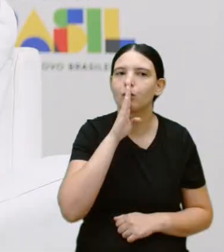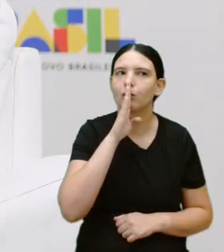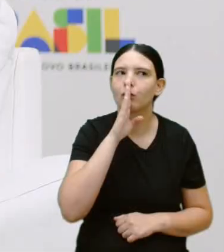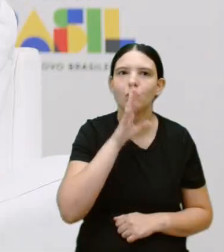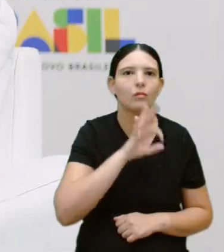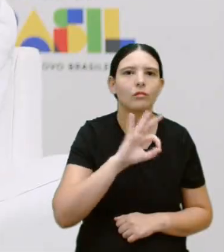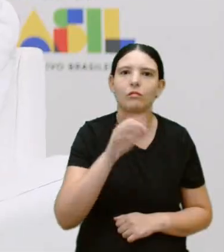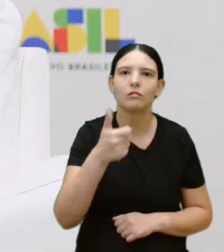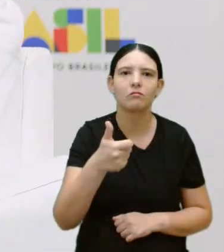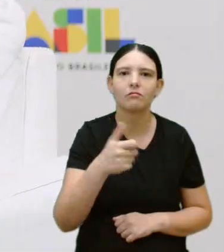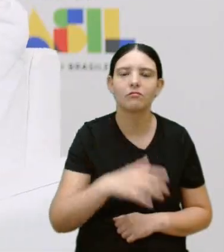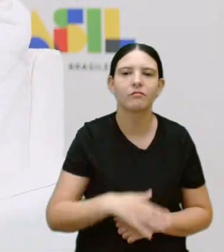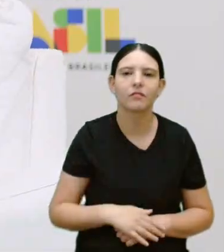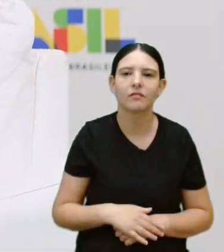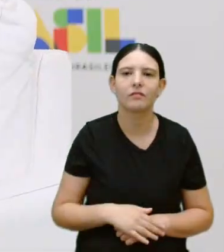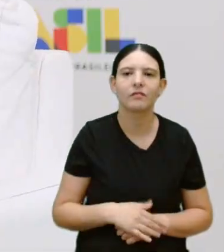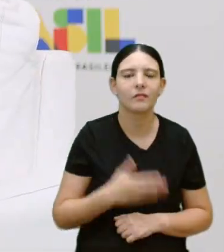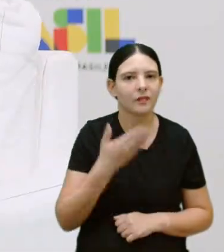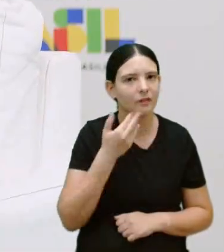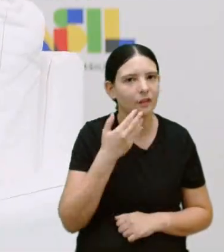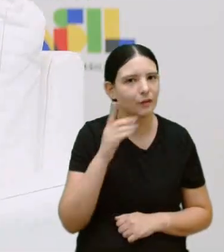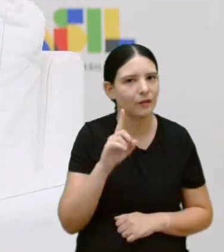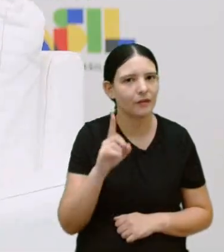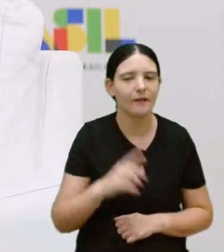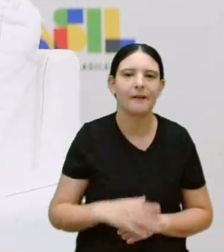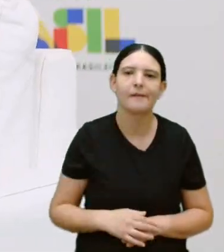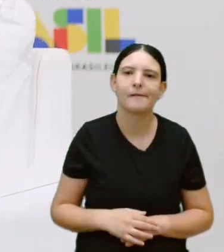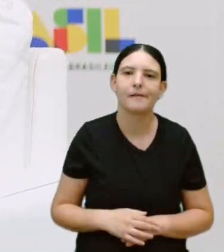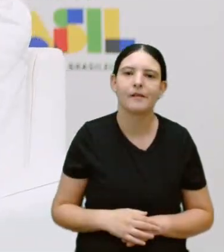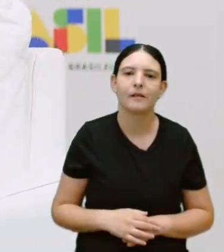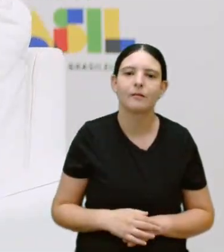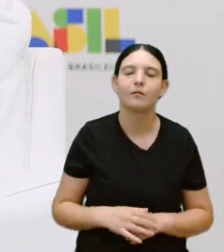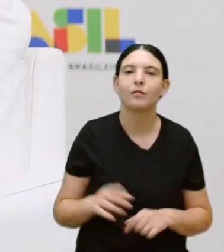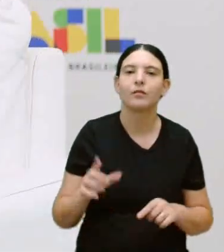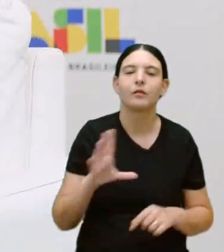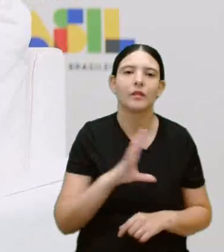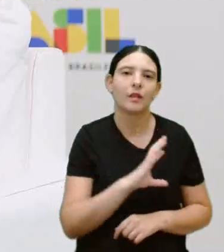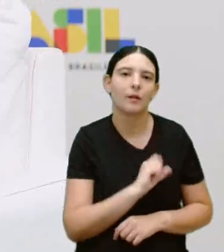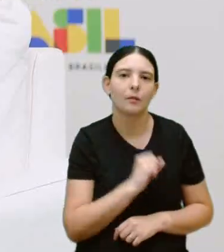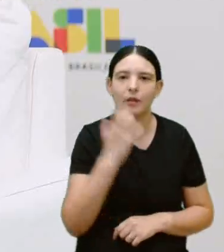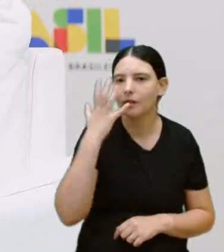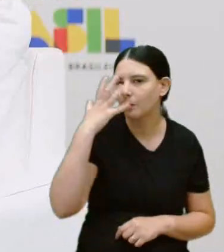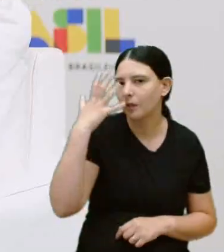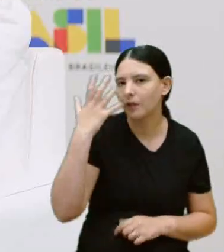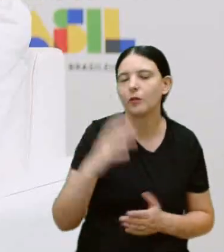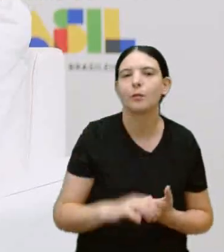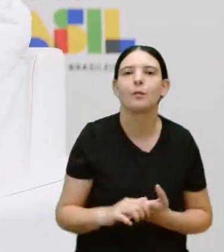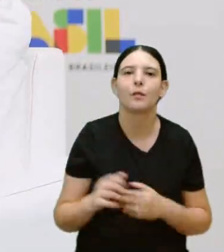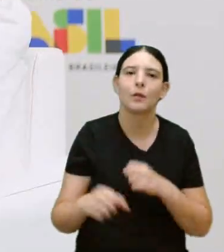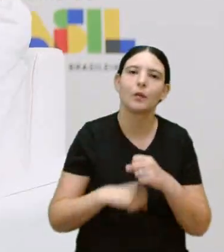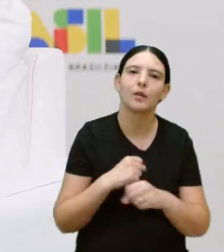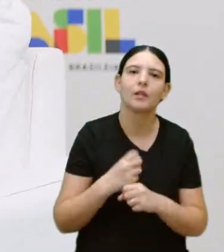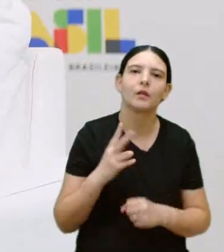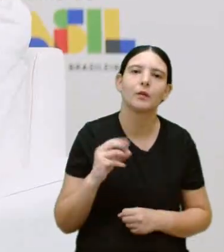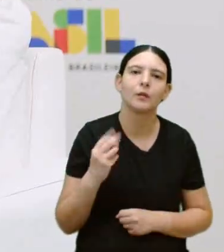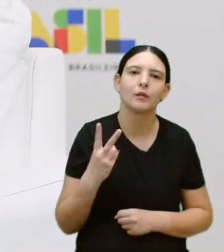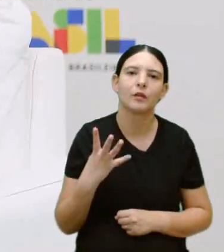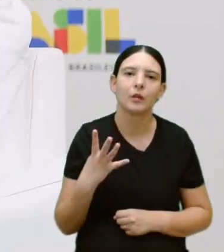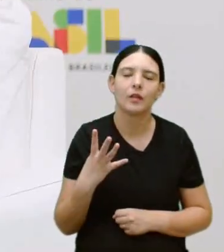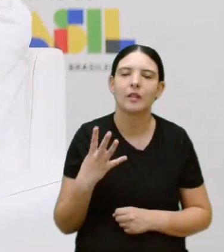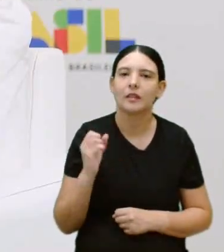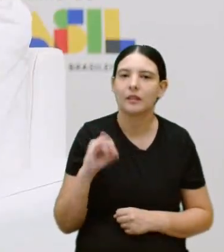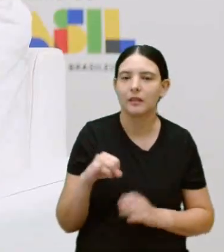Não é uma coisa fácil. Código entre Amor e Paixão. Em 2024, quem quiser procurar,